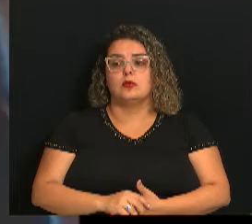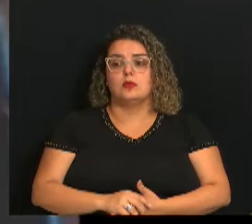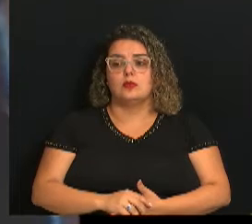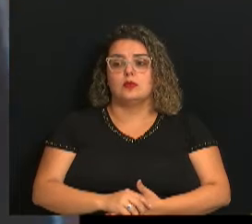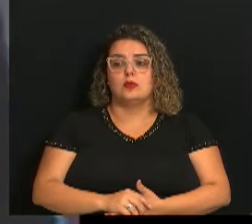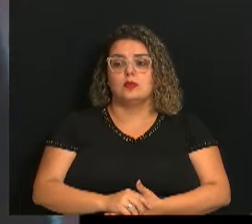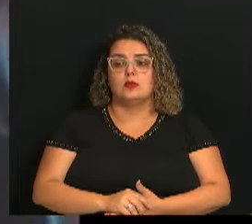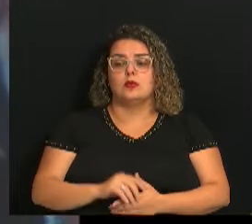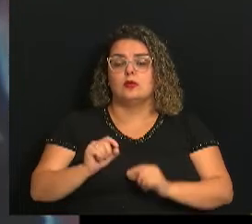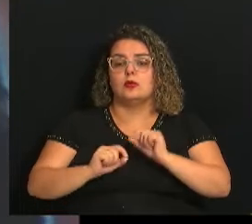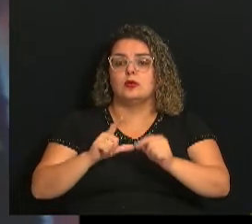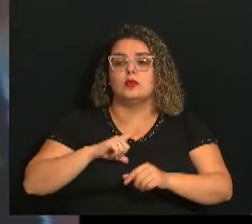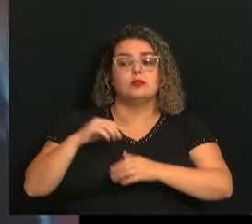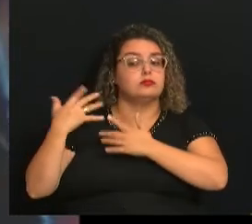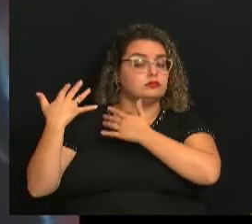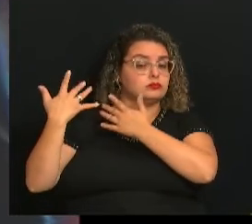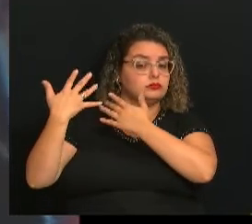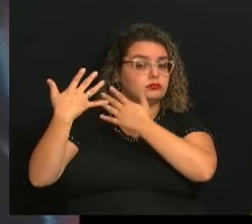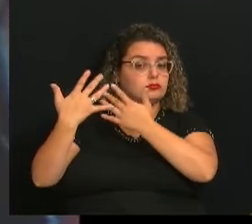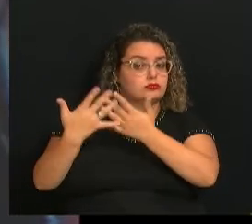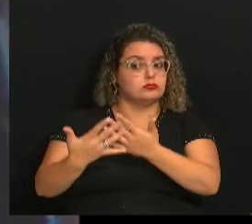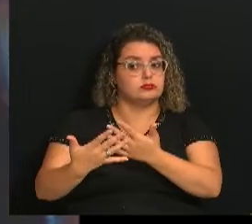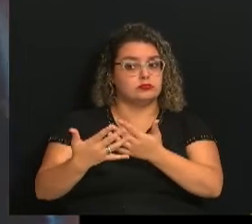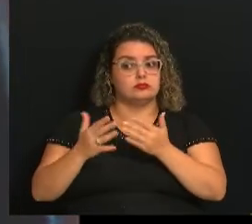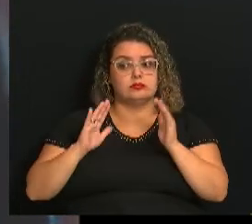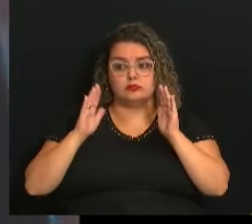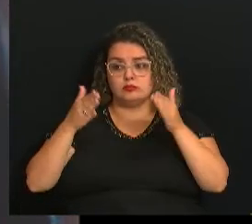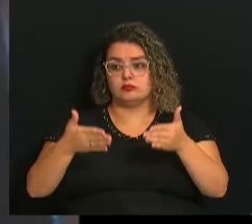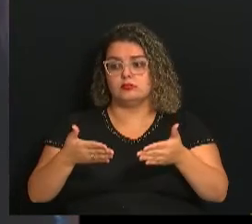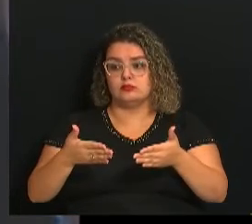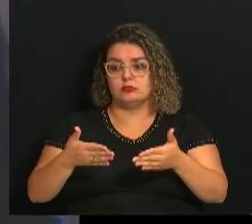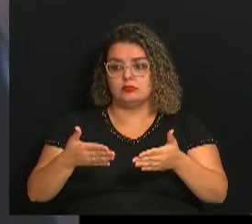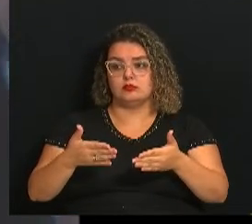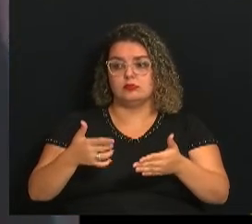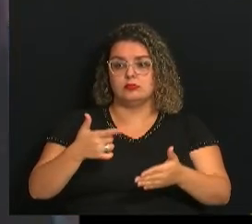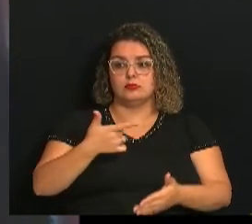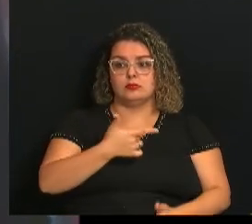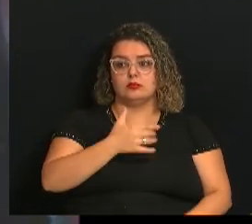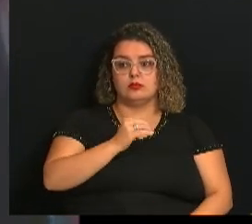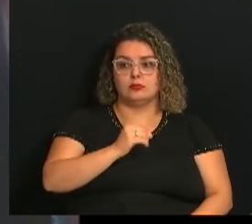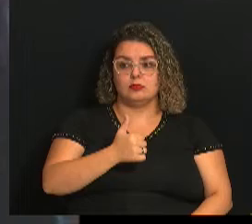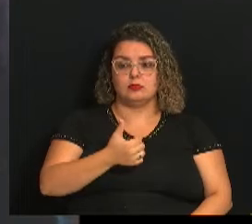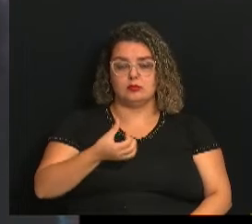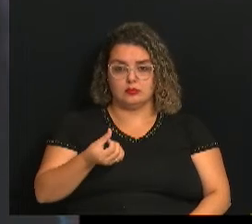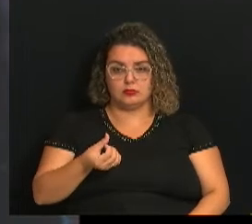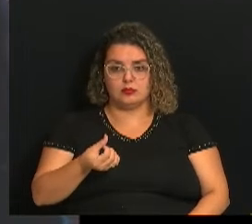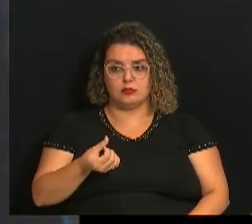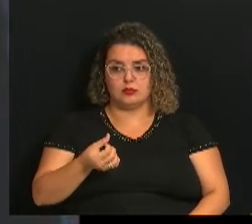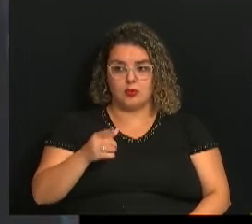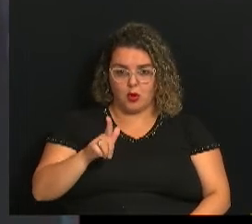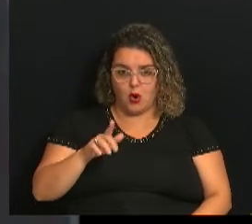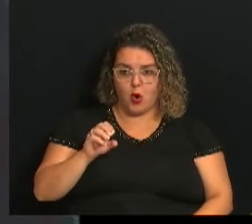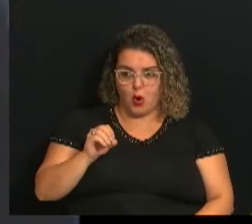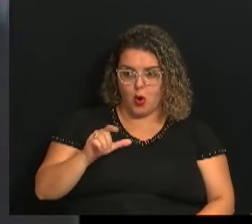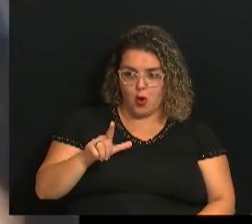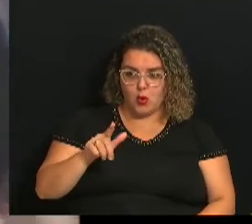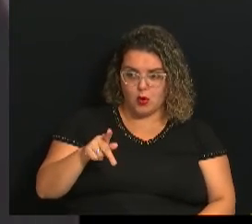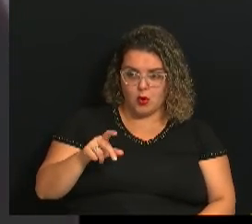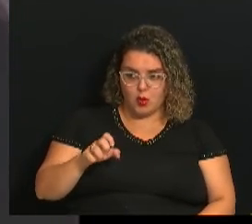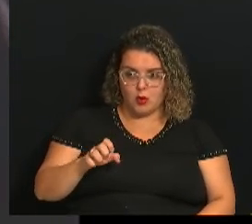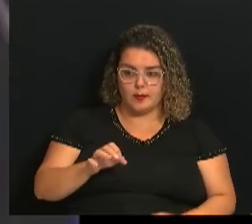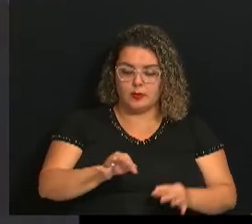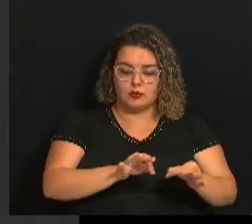últimos anos foi, a partir principalmente do golpe de 2016, no plano nacional, e